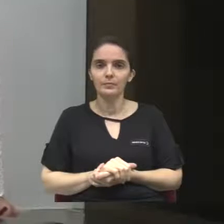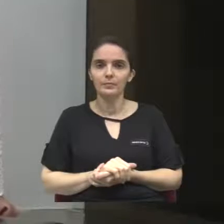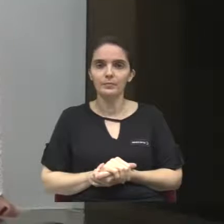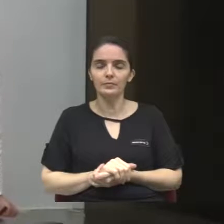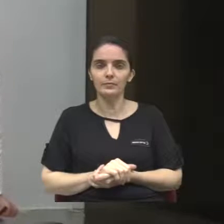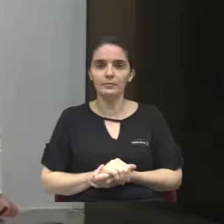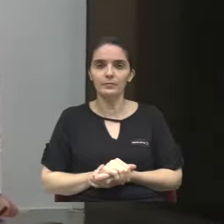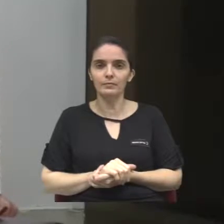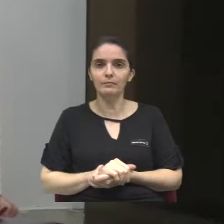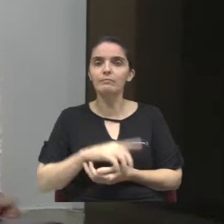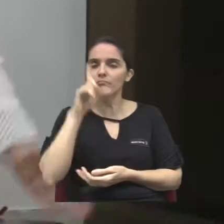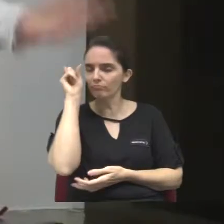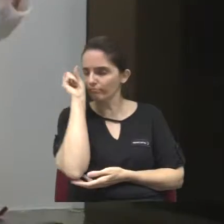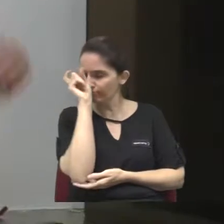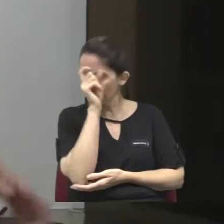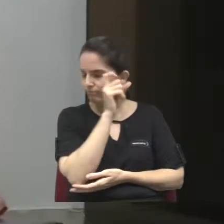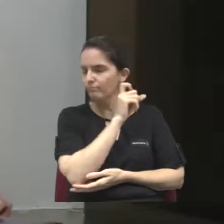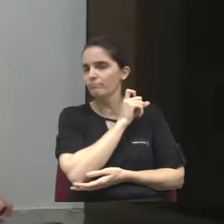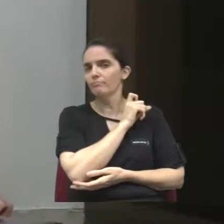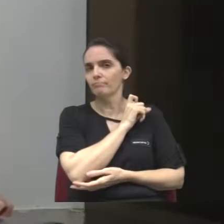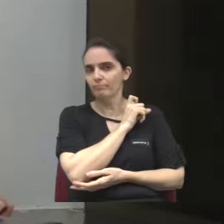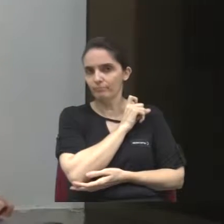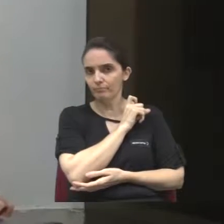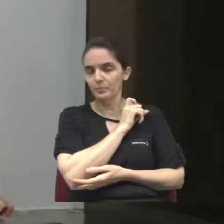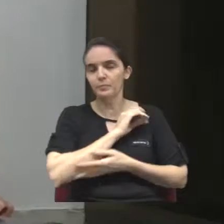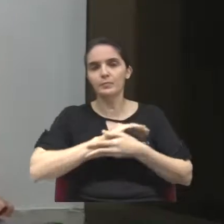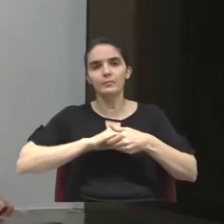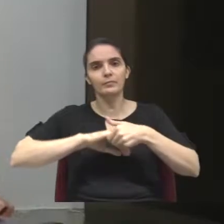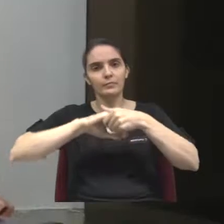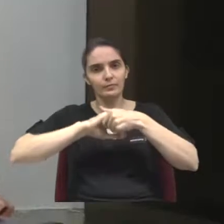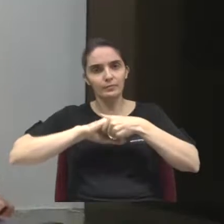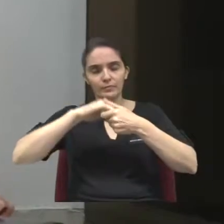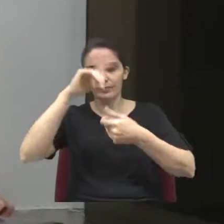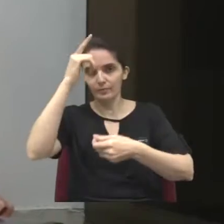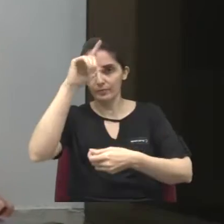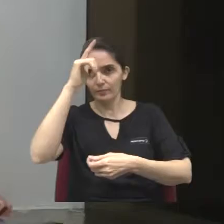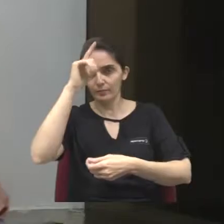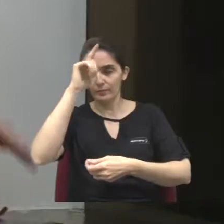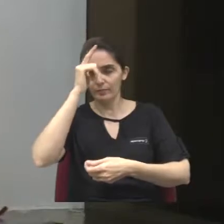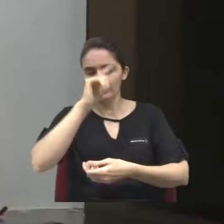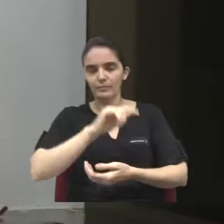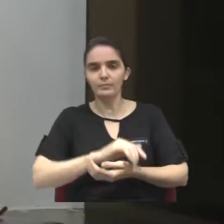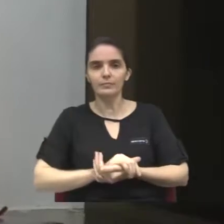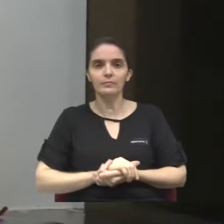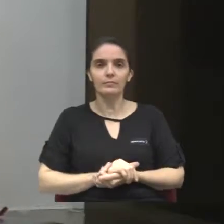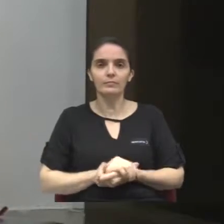difícil que é. Então, parabéns, Lemão, pela moção.